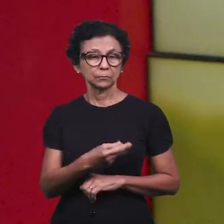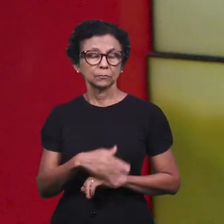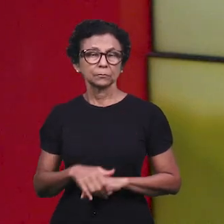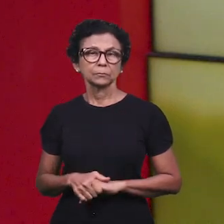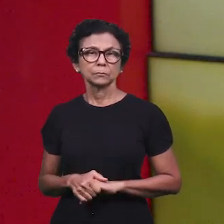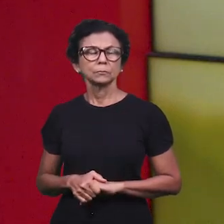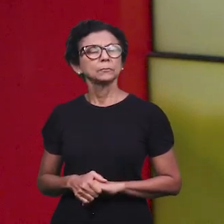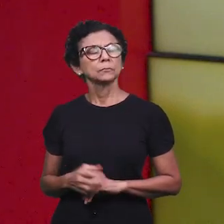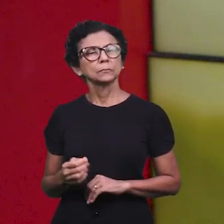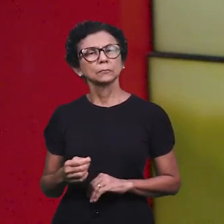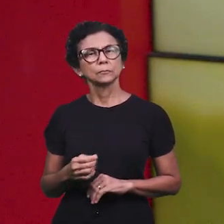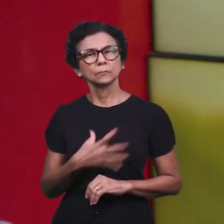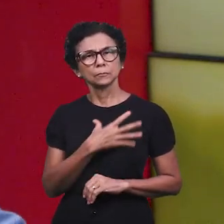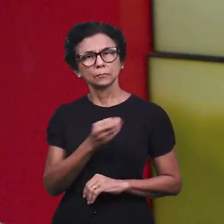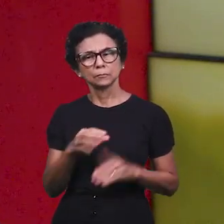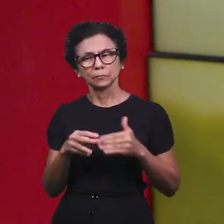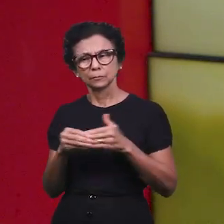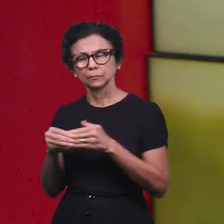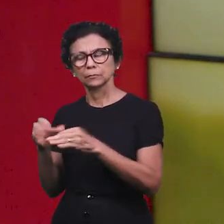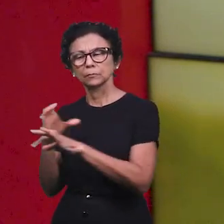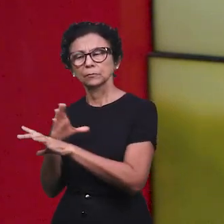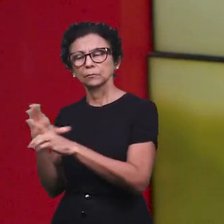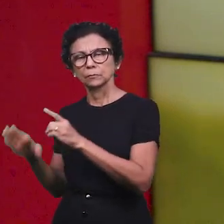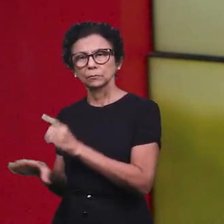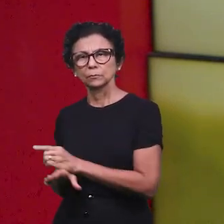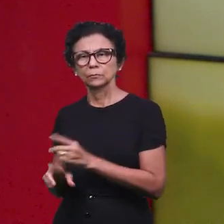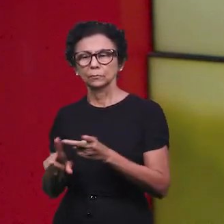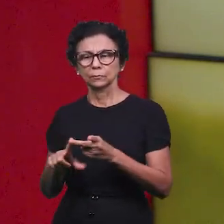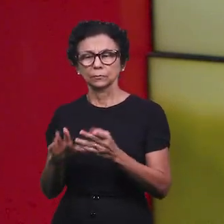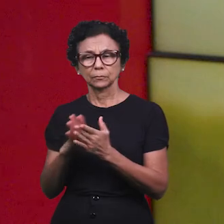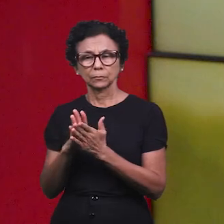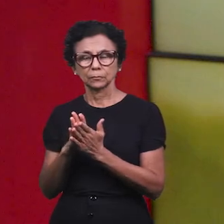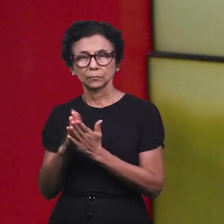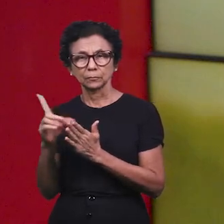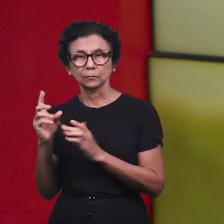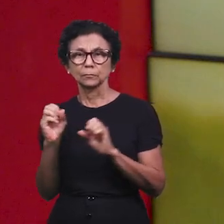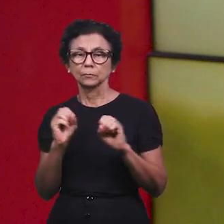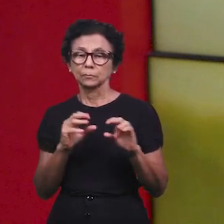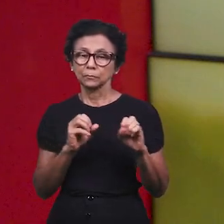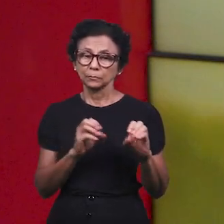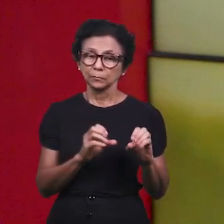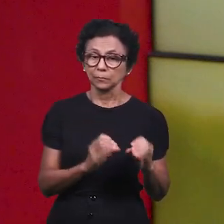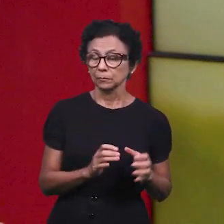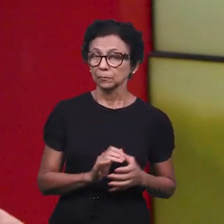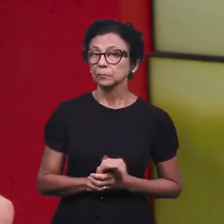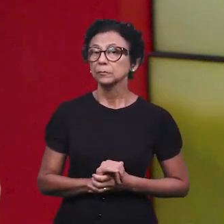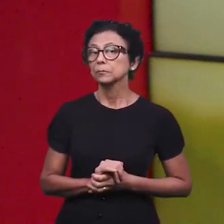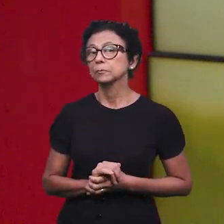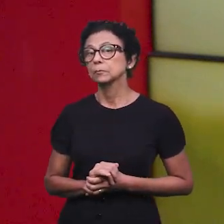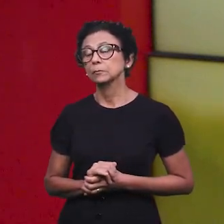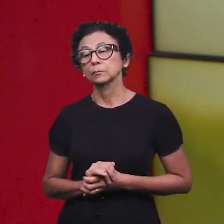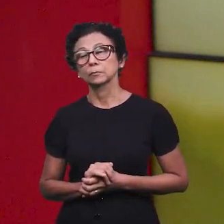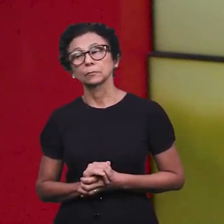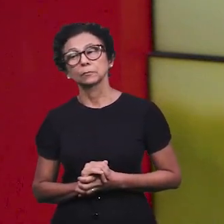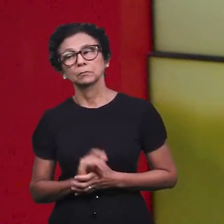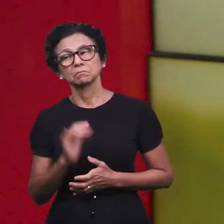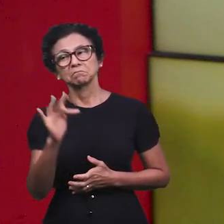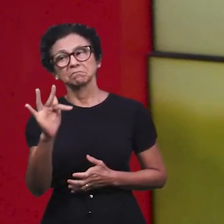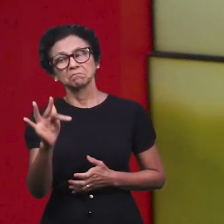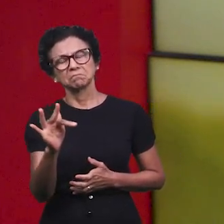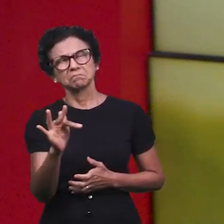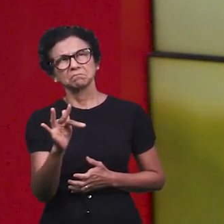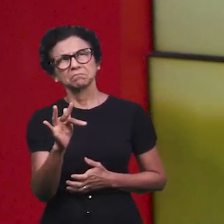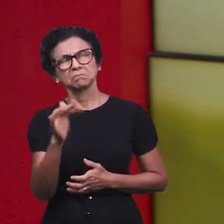ele ao culto, ensinando ele a palavra, porque um dia ele pode analisar isso e